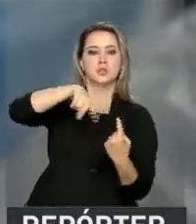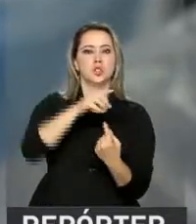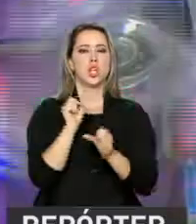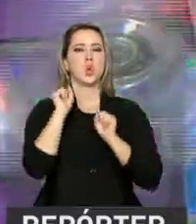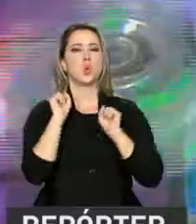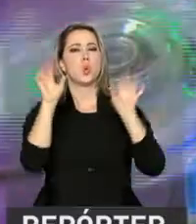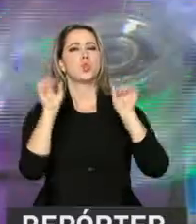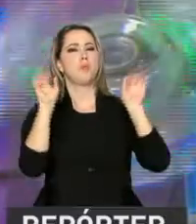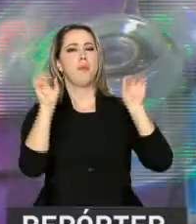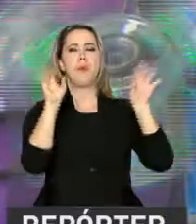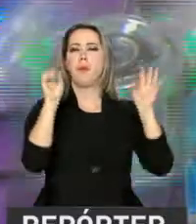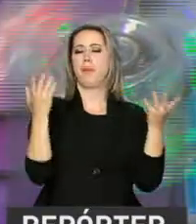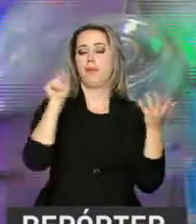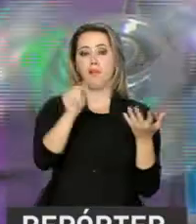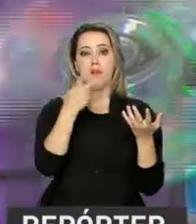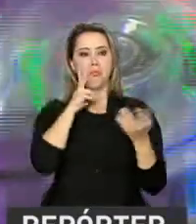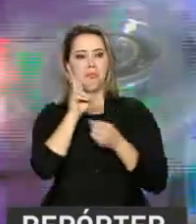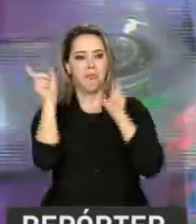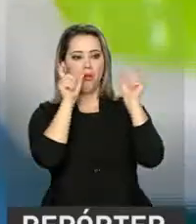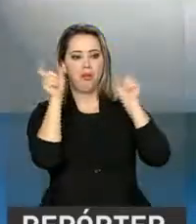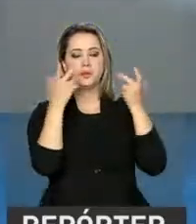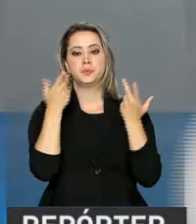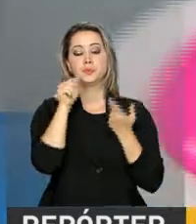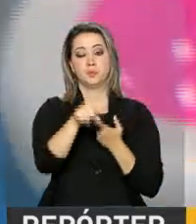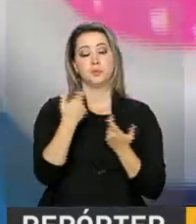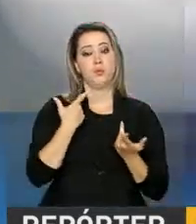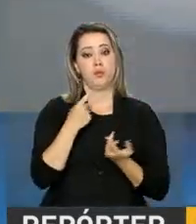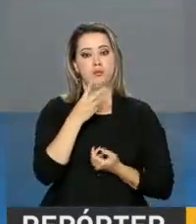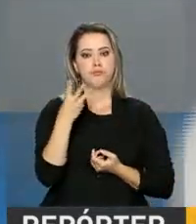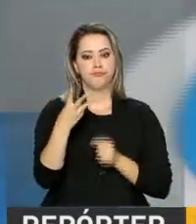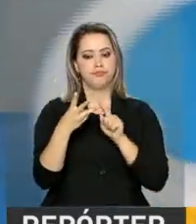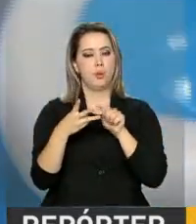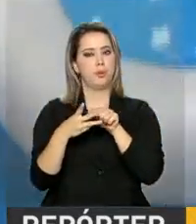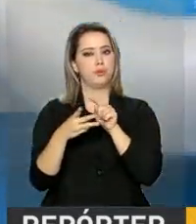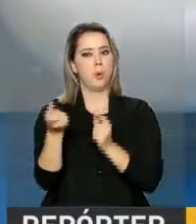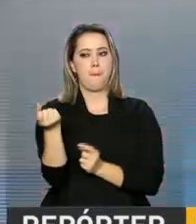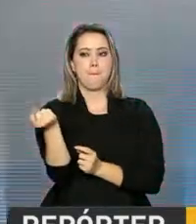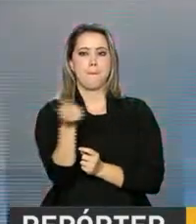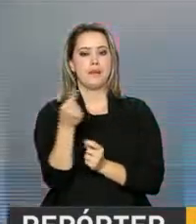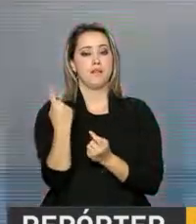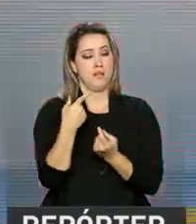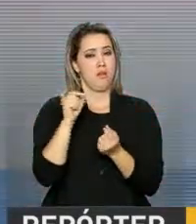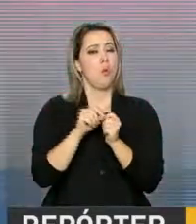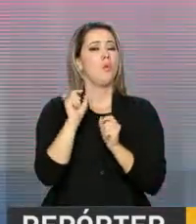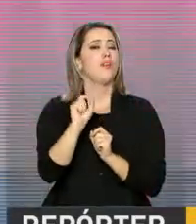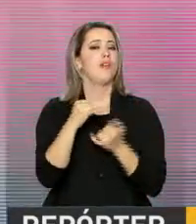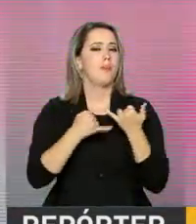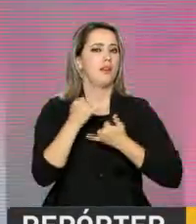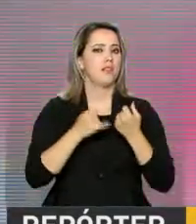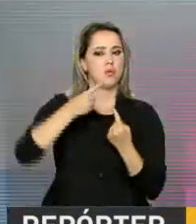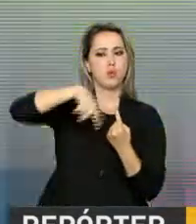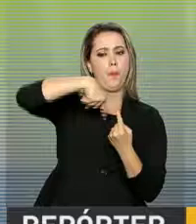luzes de led que produzem efeitos visuais atraentes com três pontas a graça do hands pne é fazendo girar em